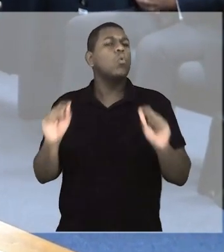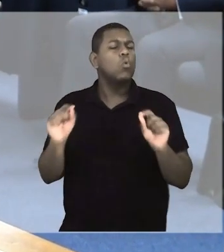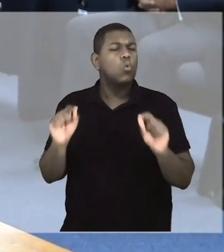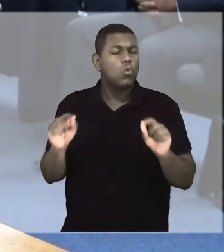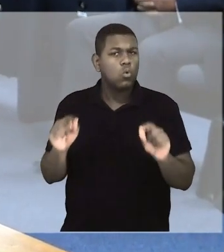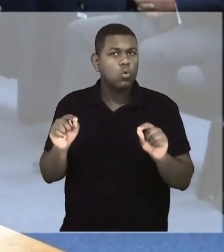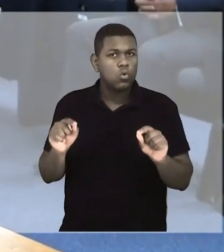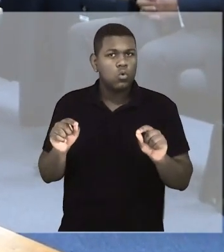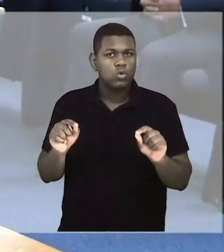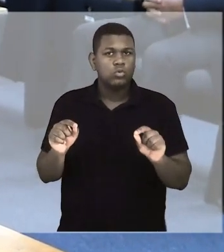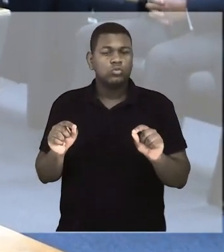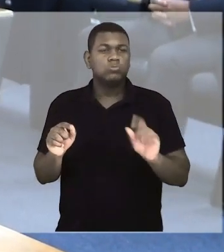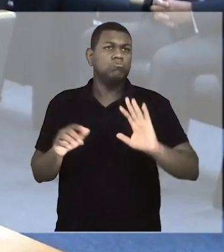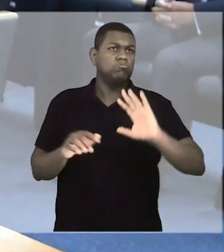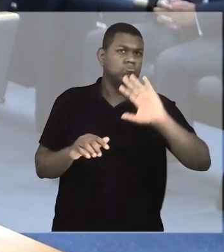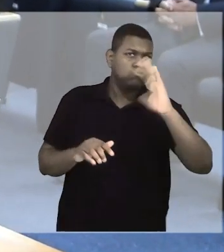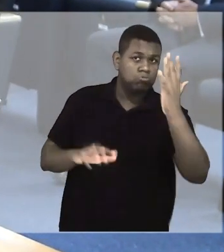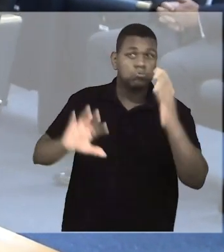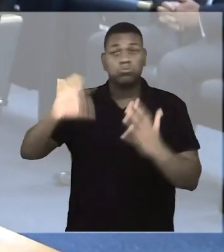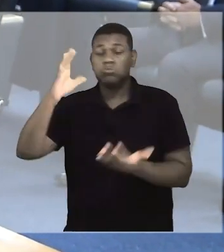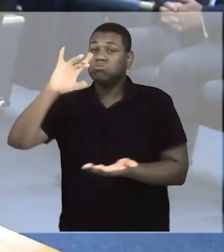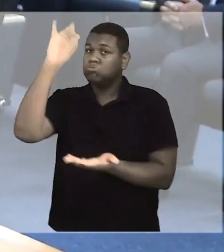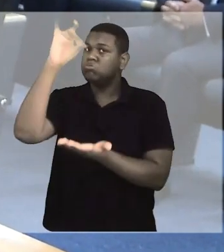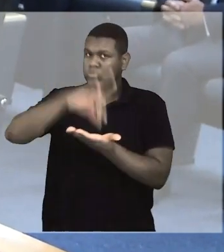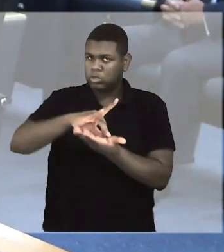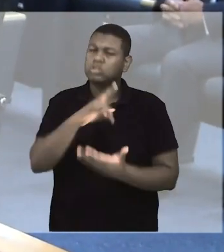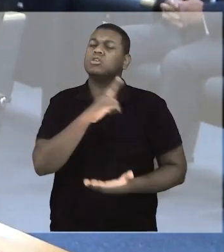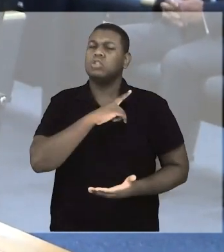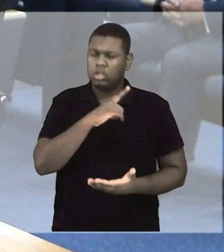Então, nós estamos falando de um período